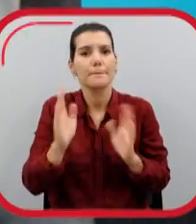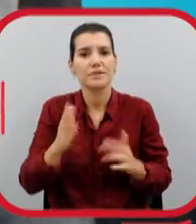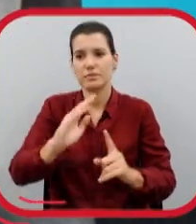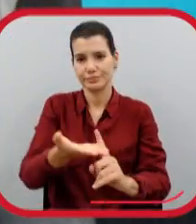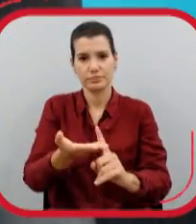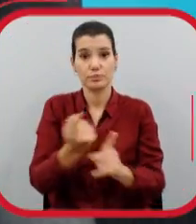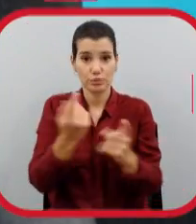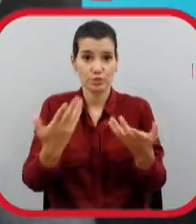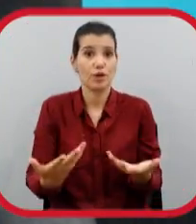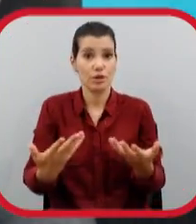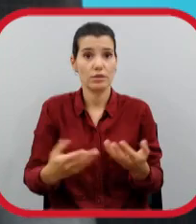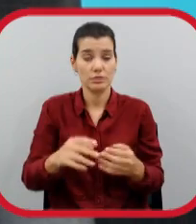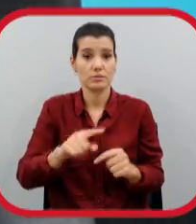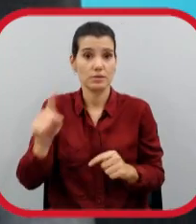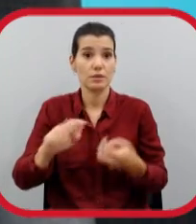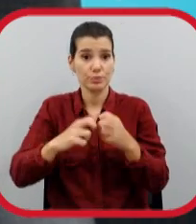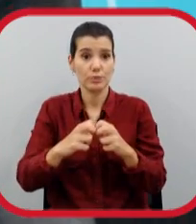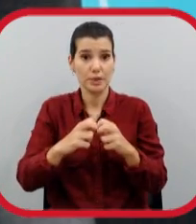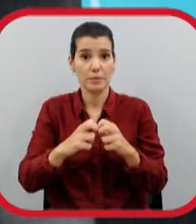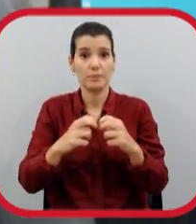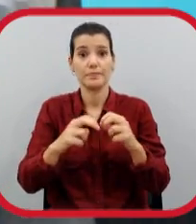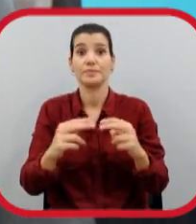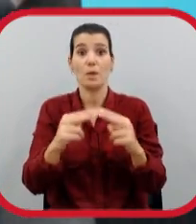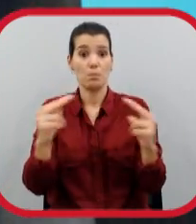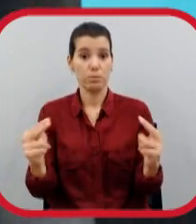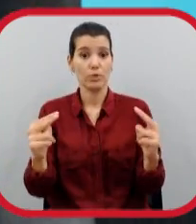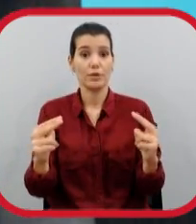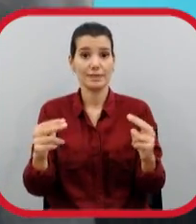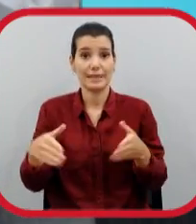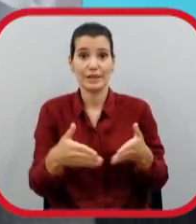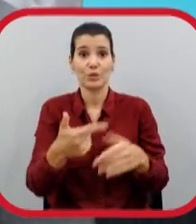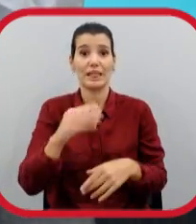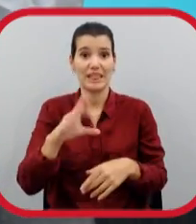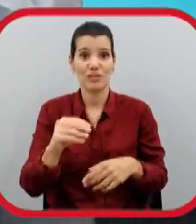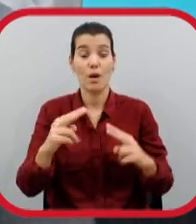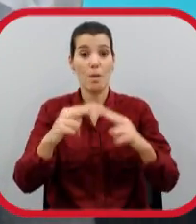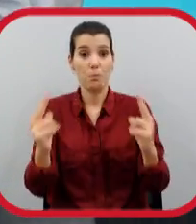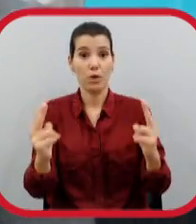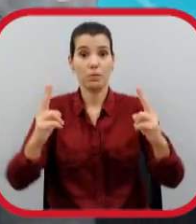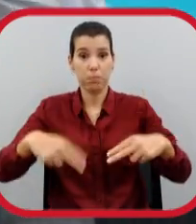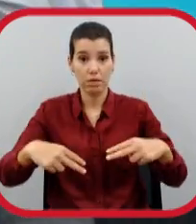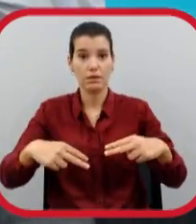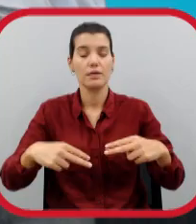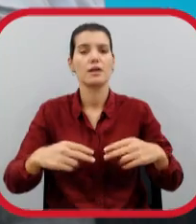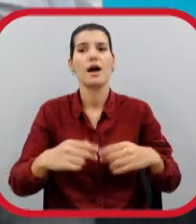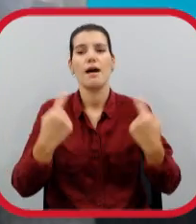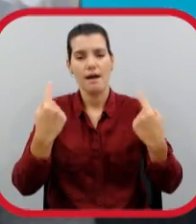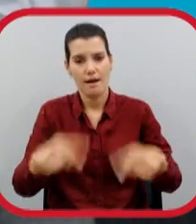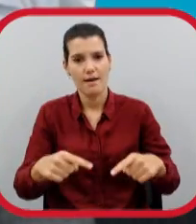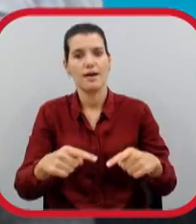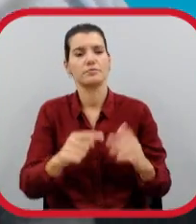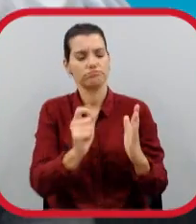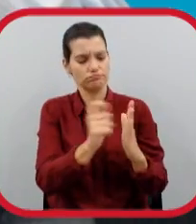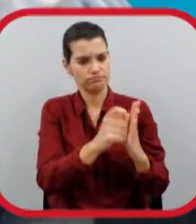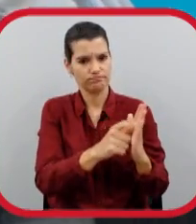com cara, tem que ter um nome, porque hoje, se houver um problema na ponte sobre o Tejo e a ponte cair, há